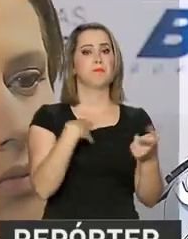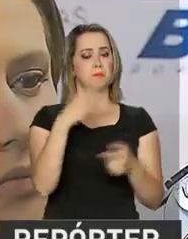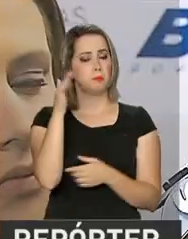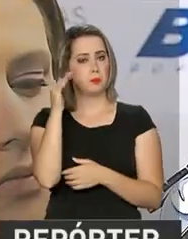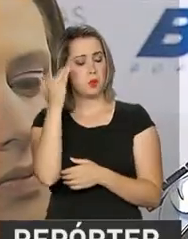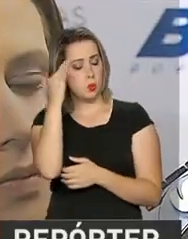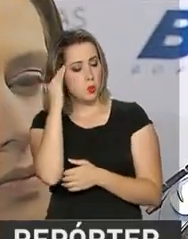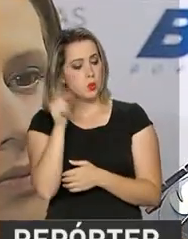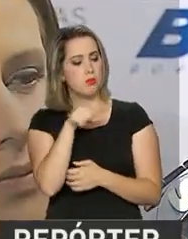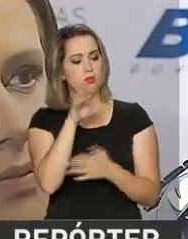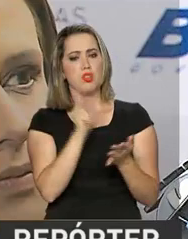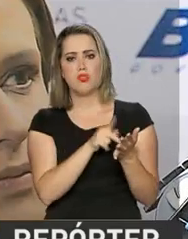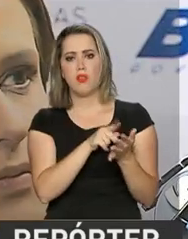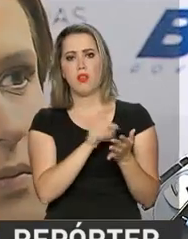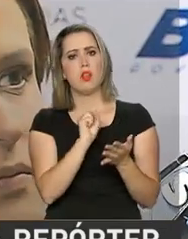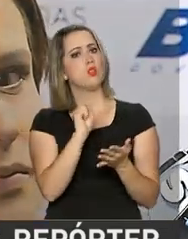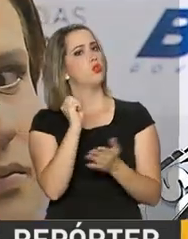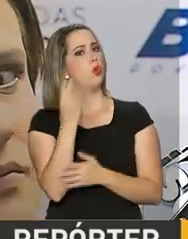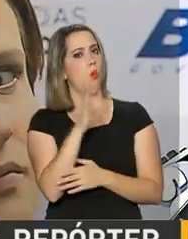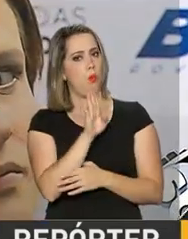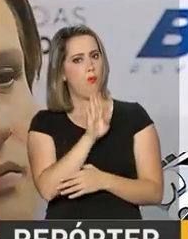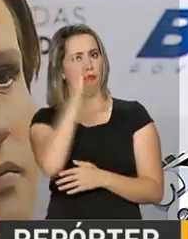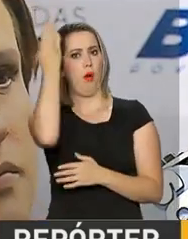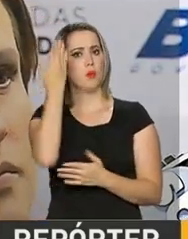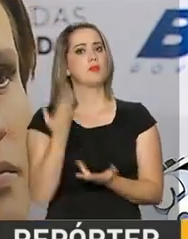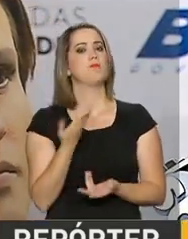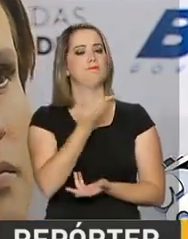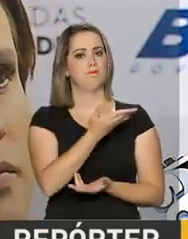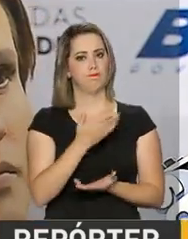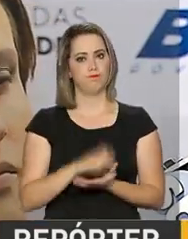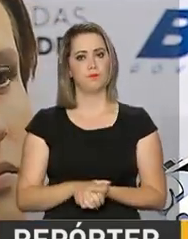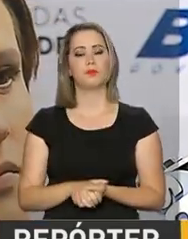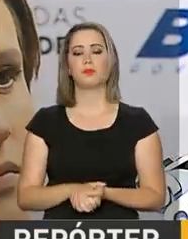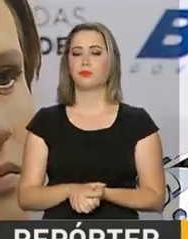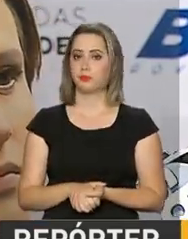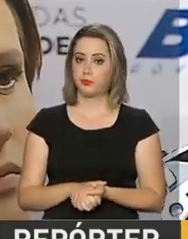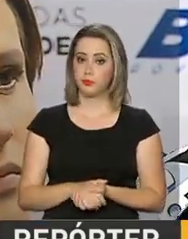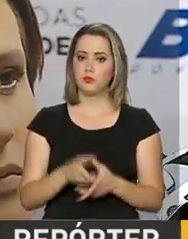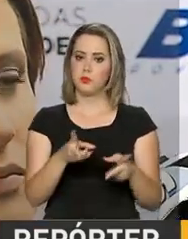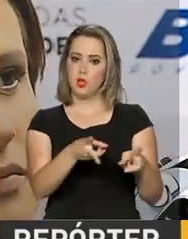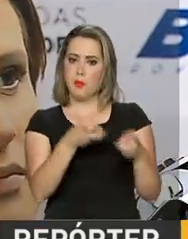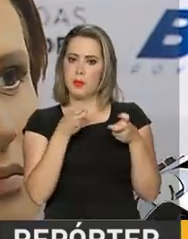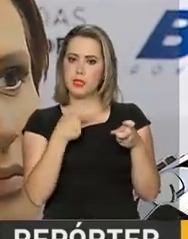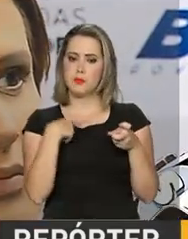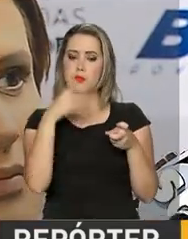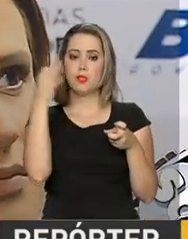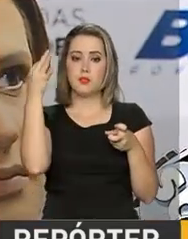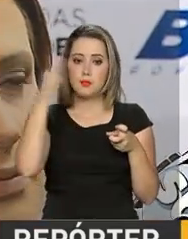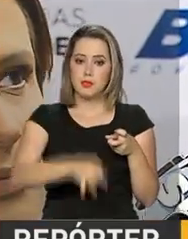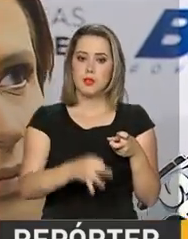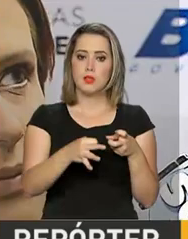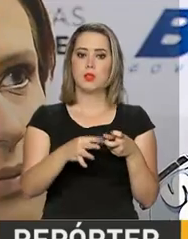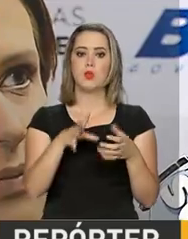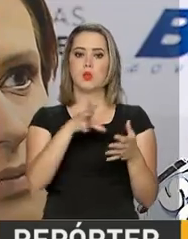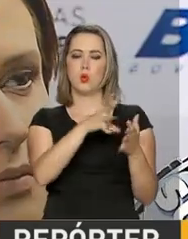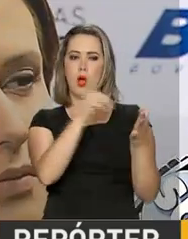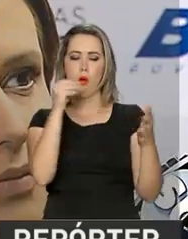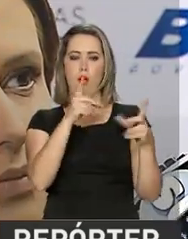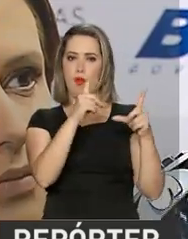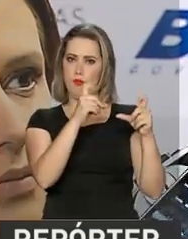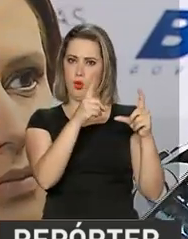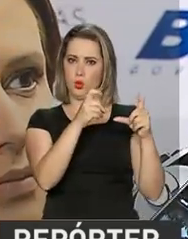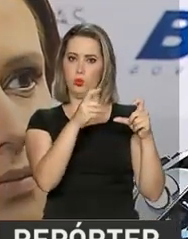código de identificação rápida ele justamente permite eh conferir a imagem da carteira de motorista é o primeiro elemento de